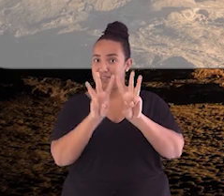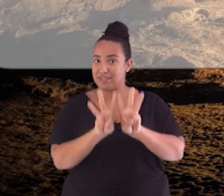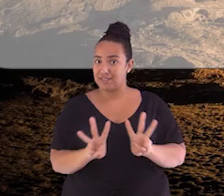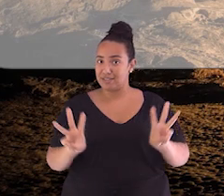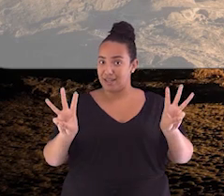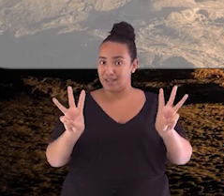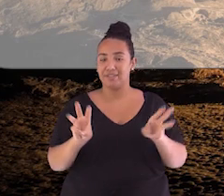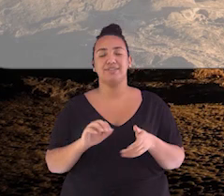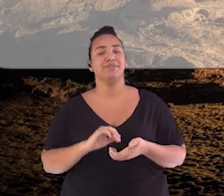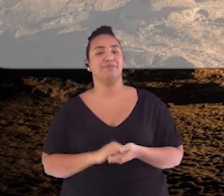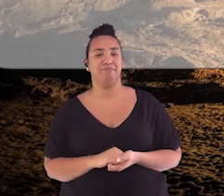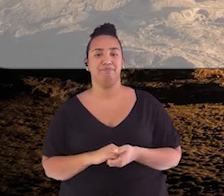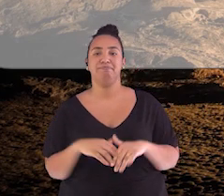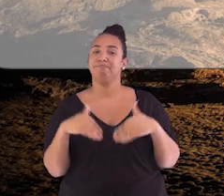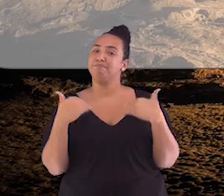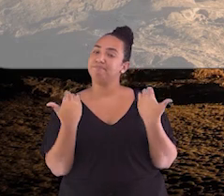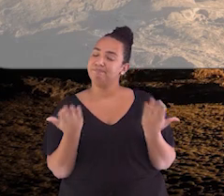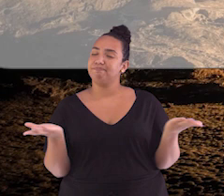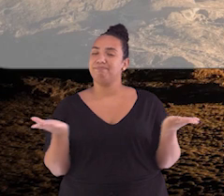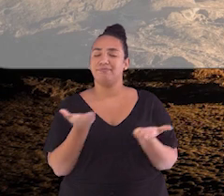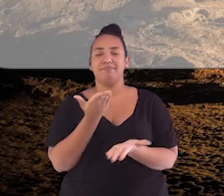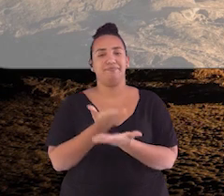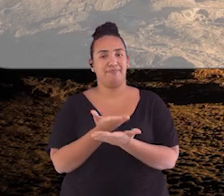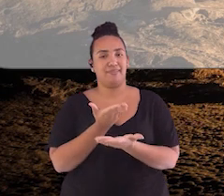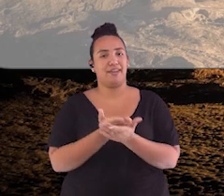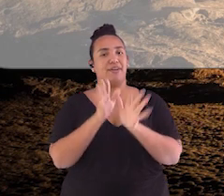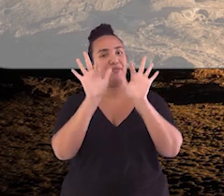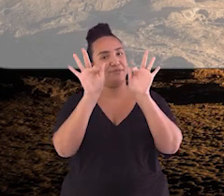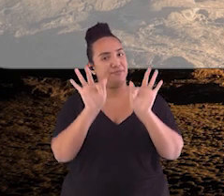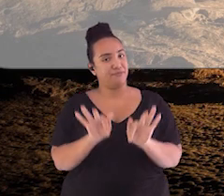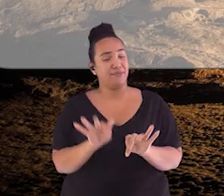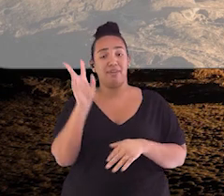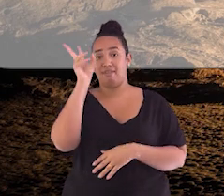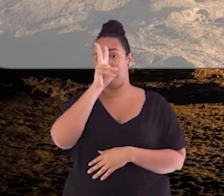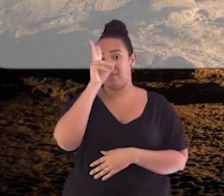Bom, estamos chegando ao final de mais uma aula